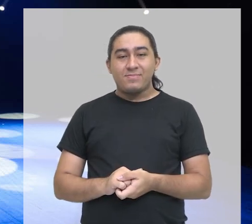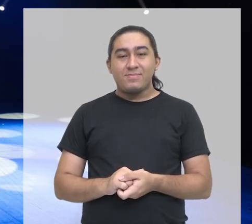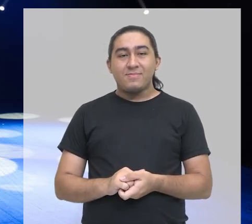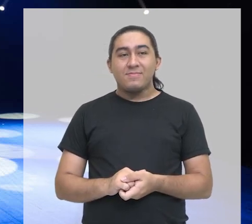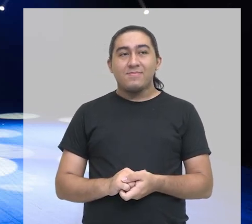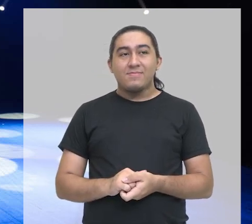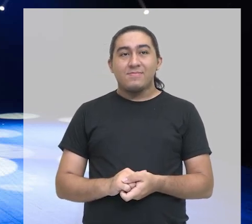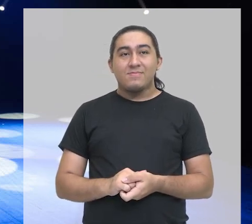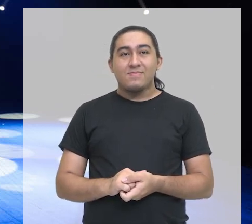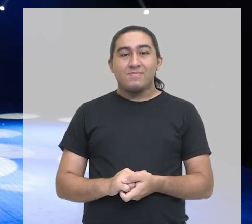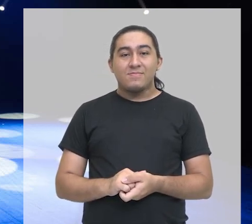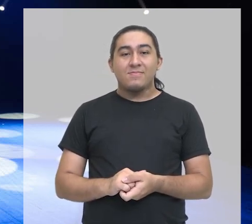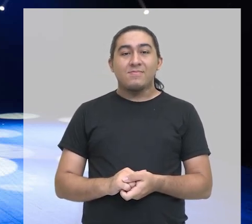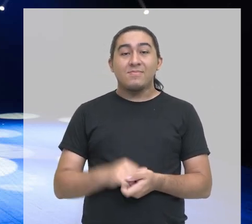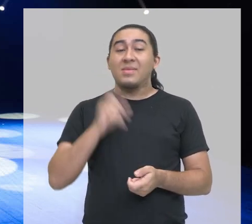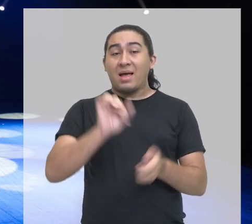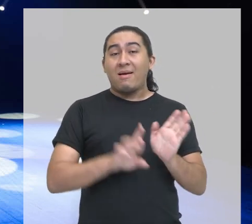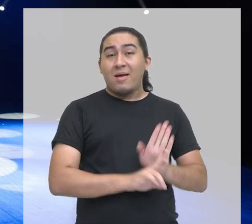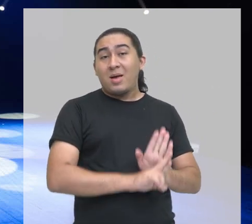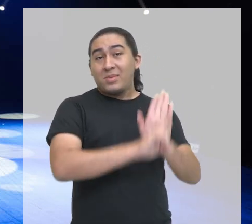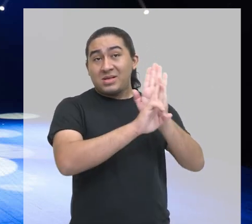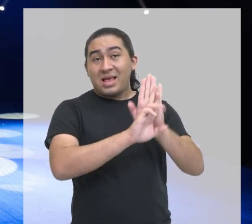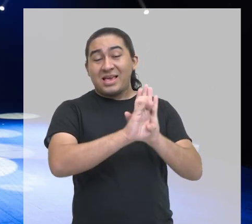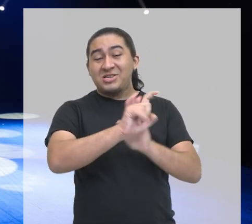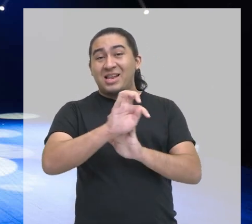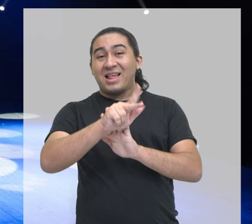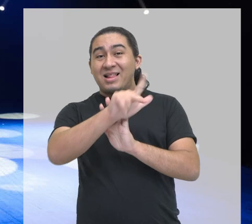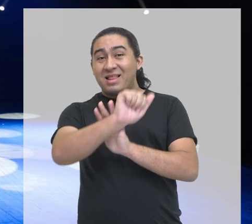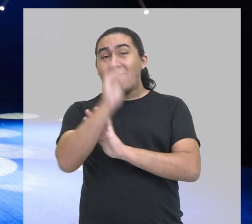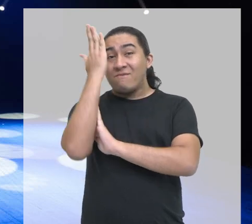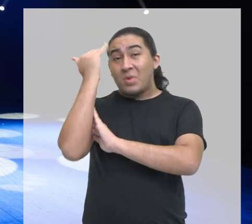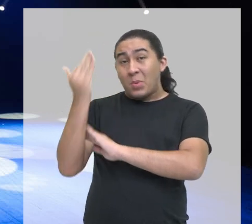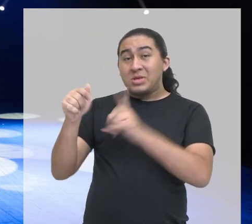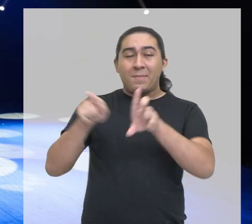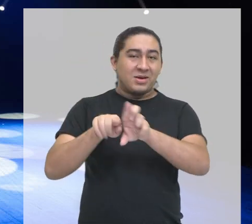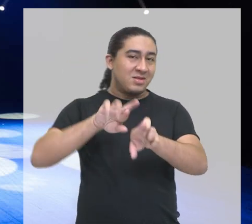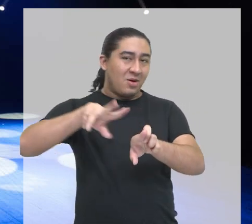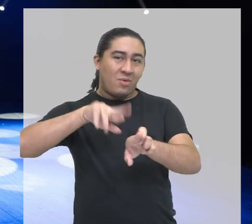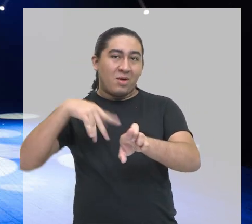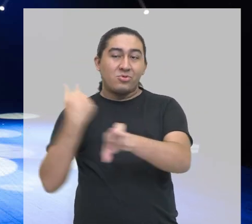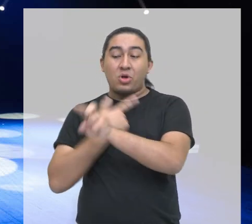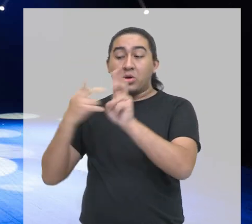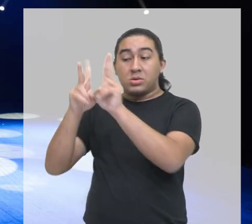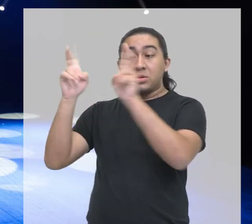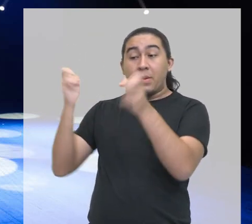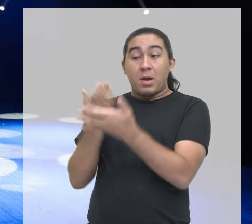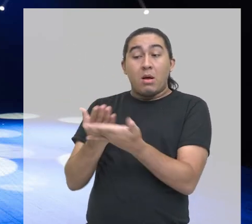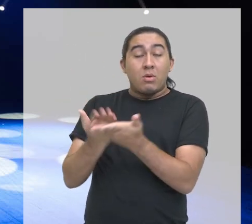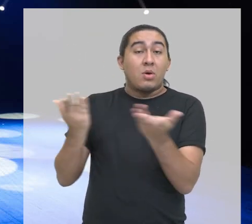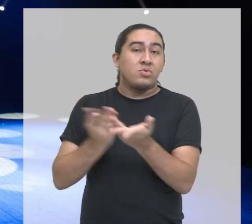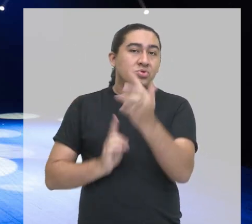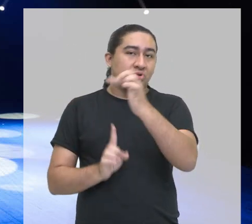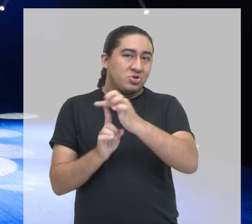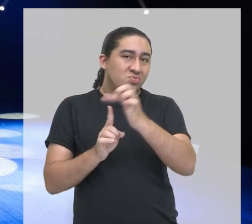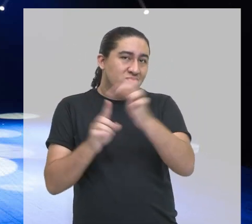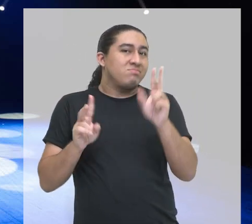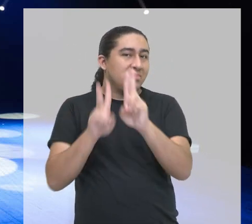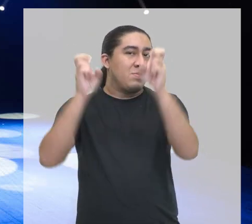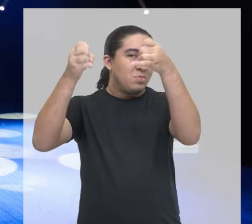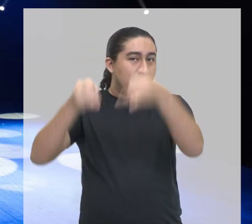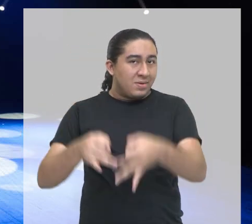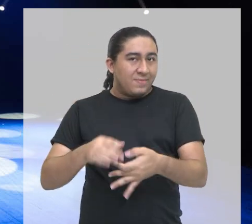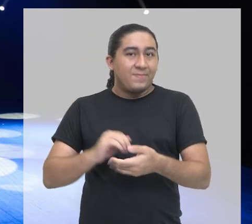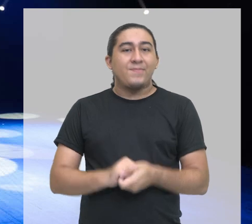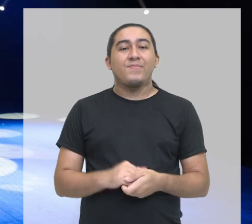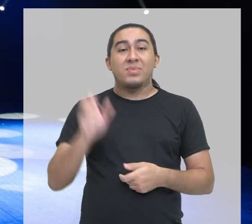certamente representa uma estrela, mas não do tipo que a gente vai falar, o tipo de estrela que a gente vai abordar nessa aula